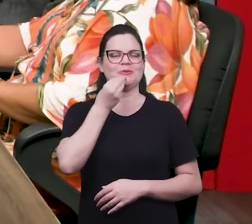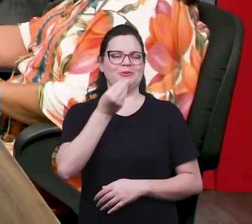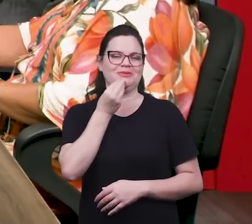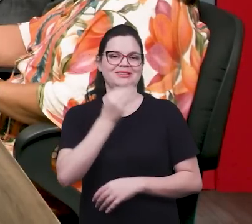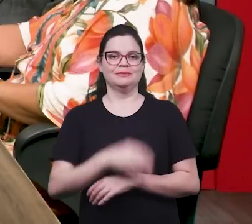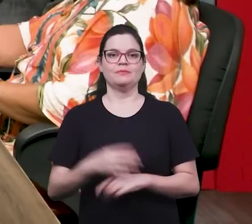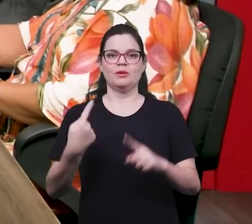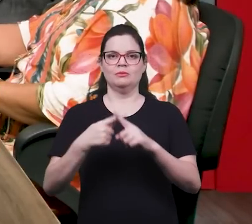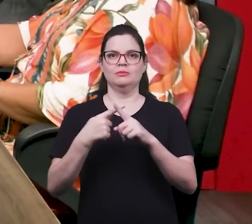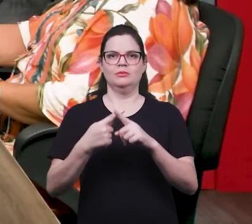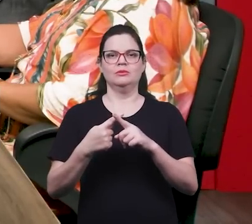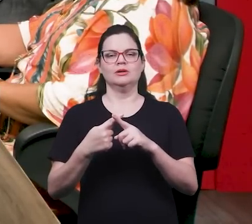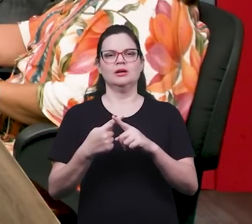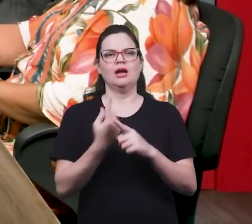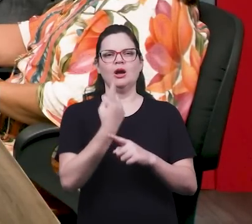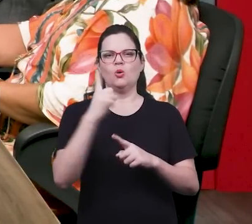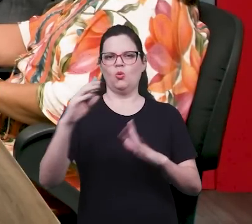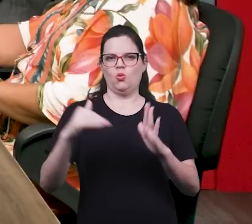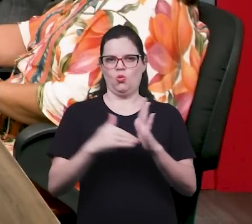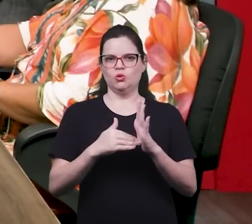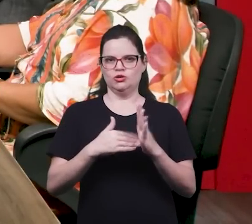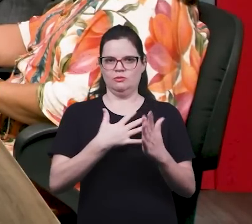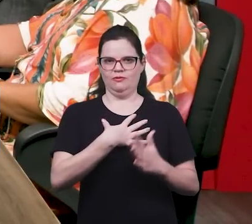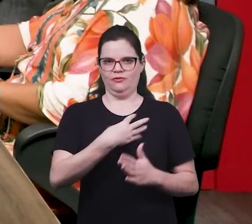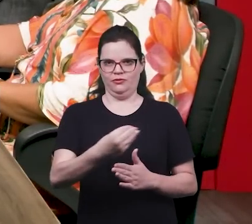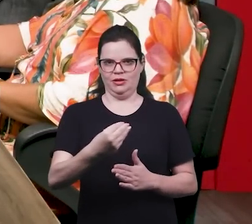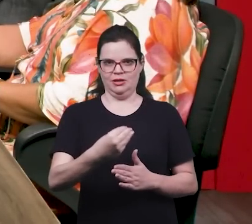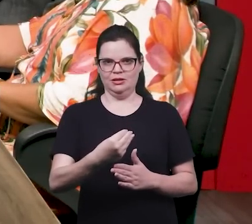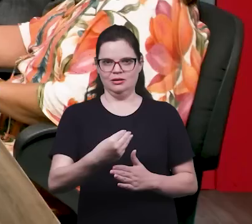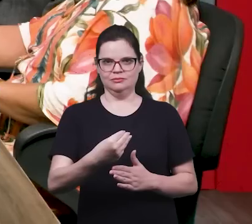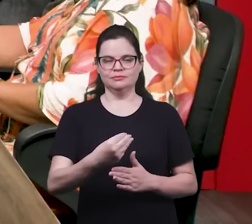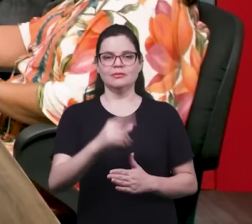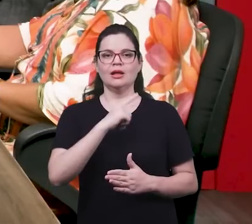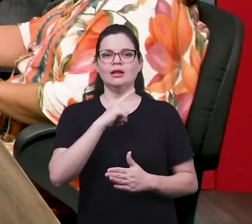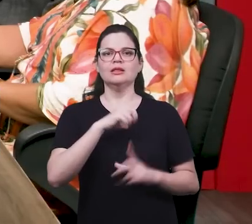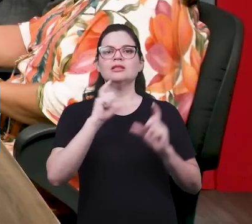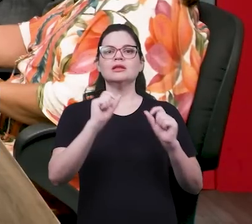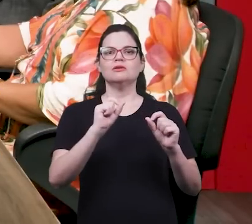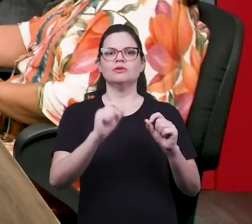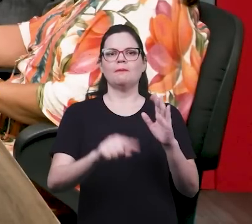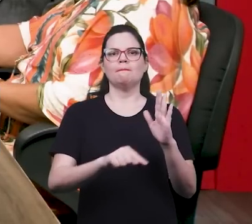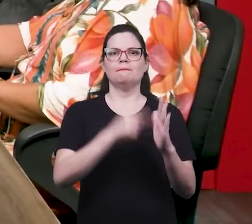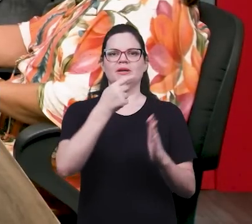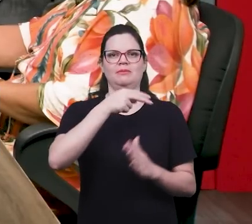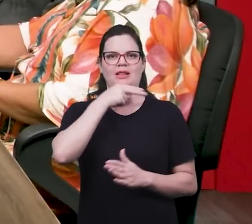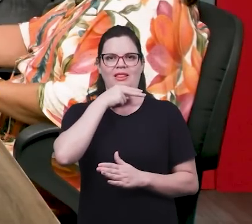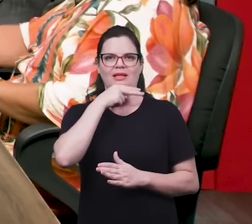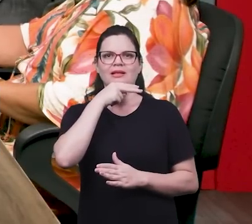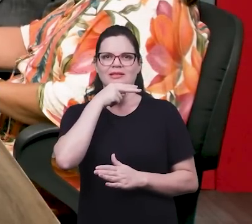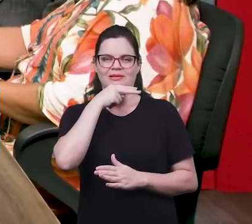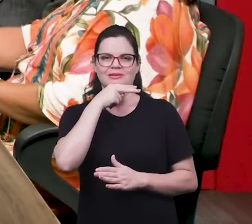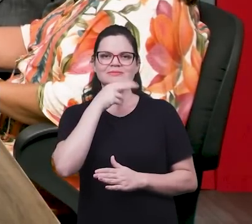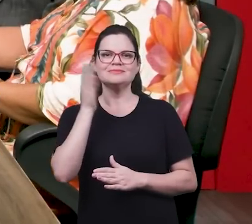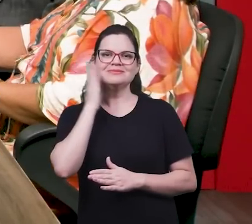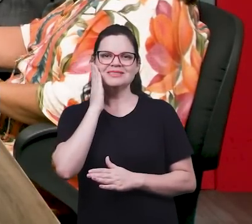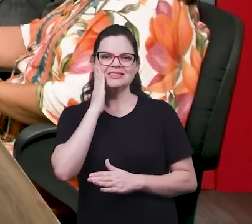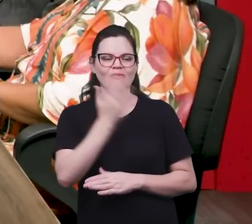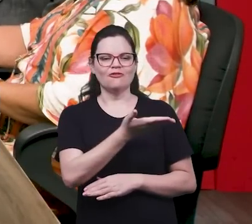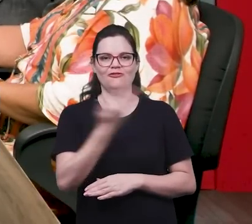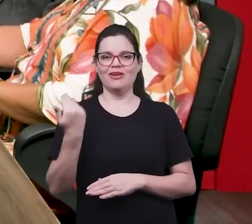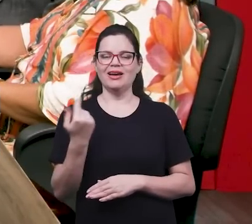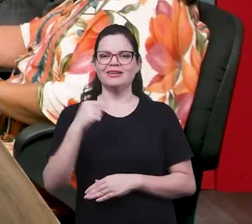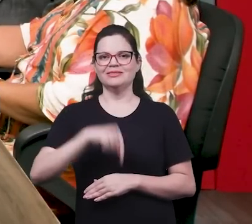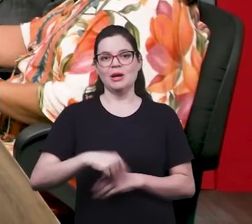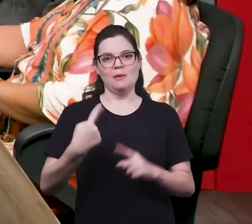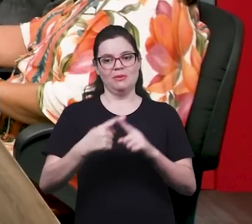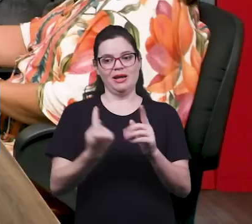de sair de casa, a última filha, chegou a primeira neta. Então o ninho não ficou vazio. Coisa boa,